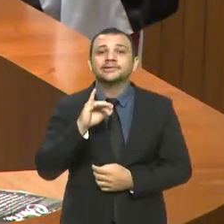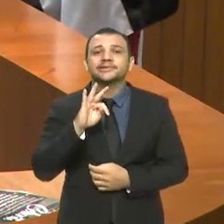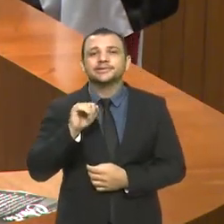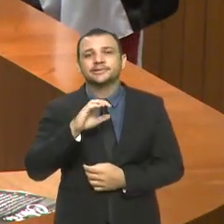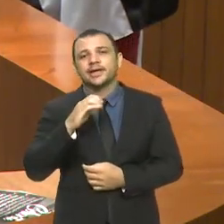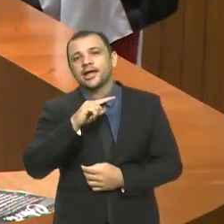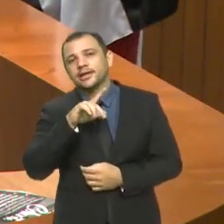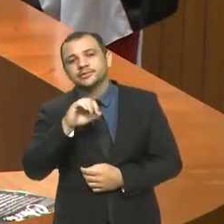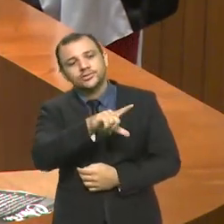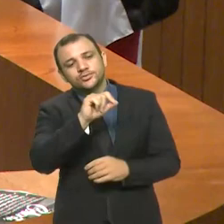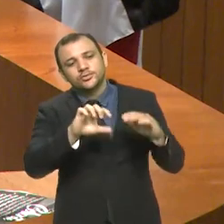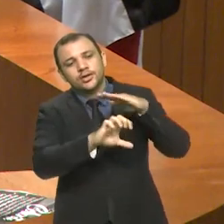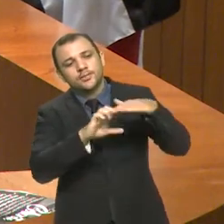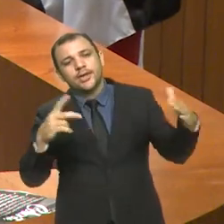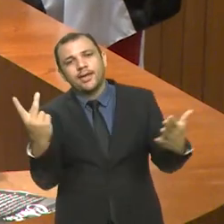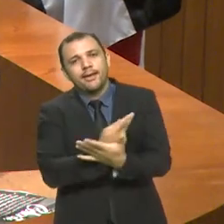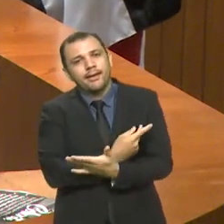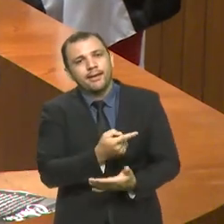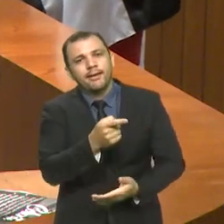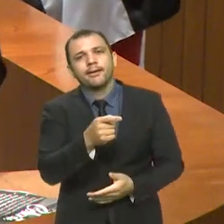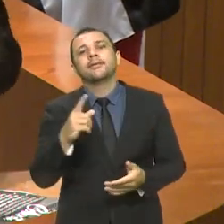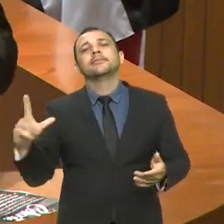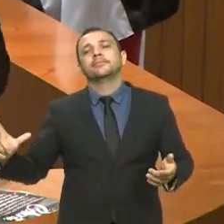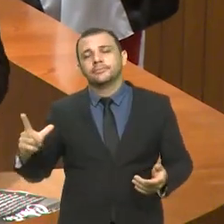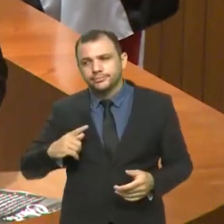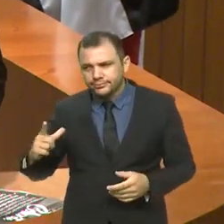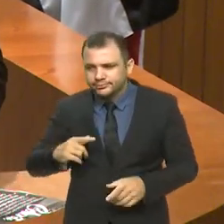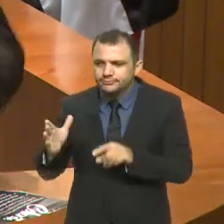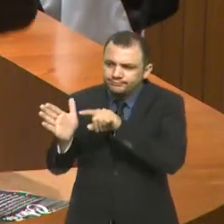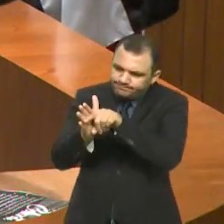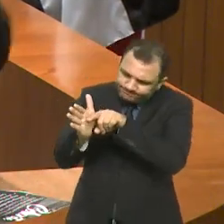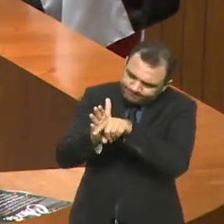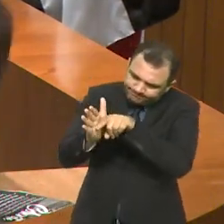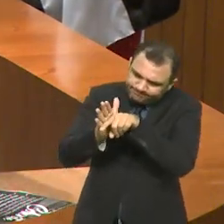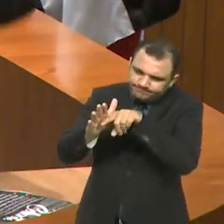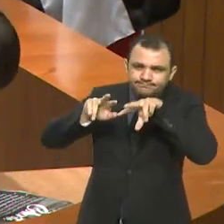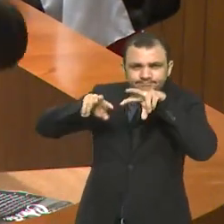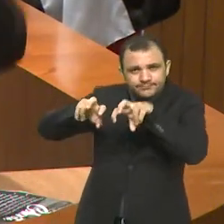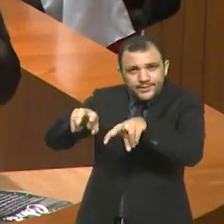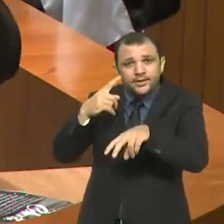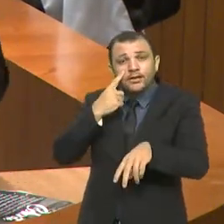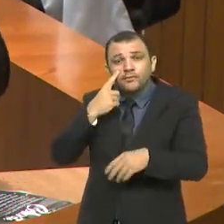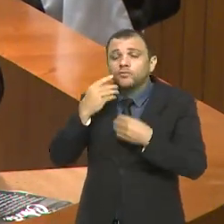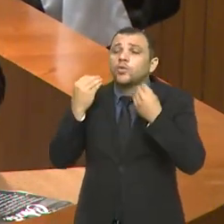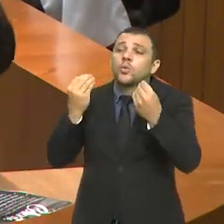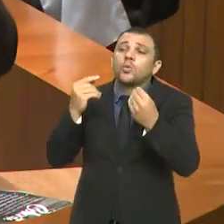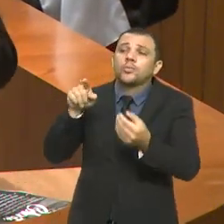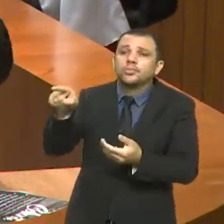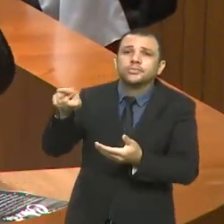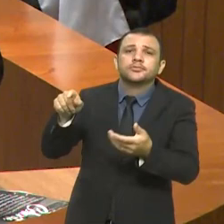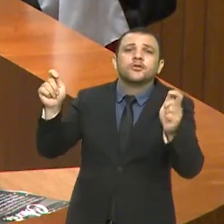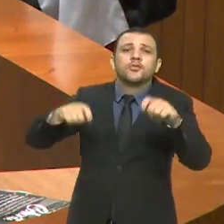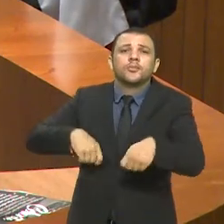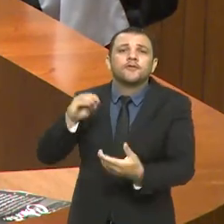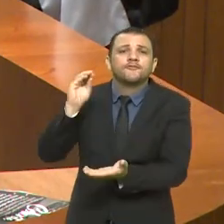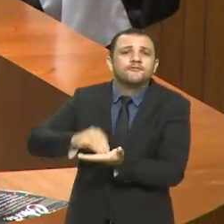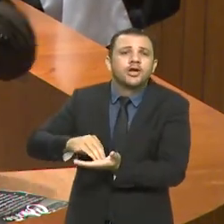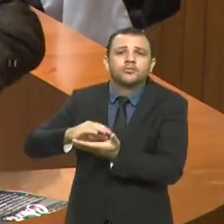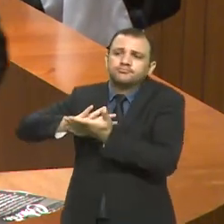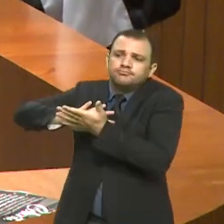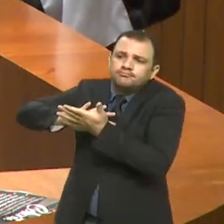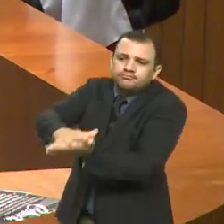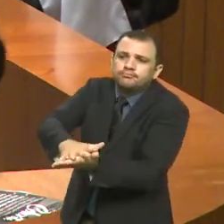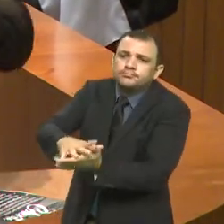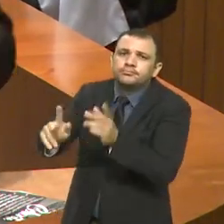para investigar a incompetência, para investigar por que estão humilhando tanto a população da